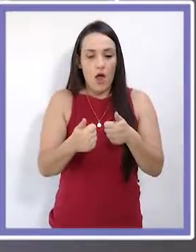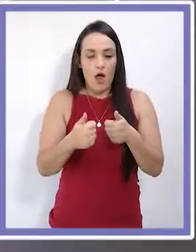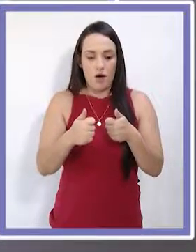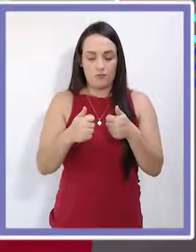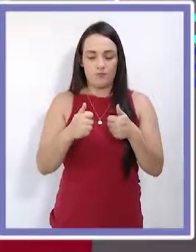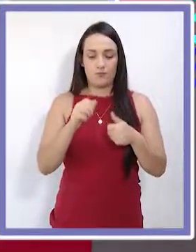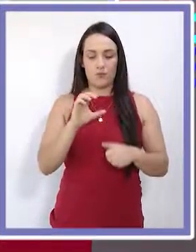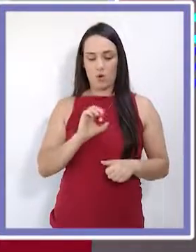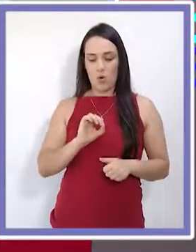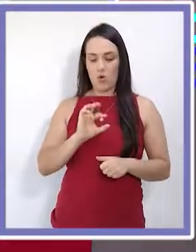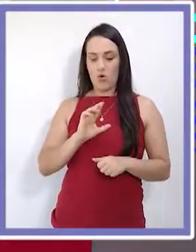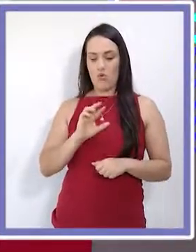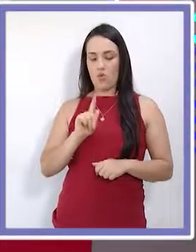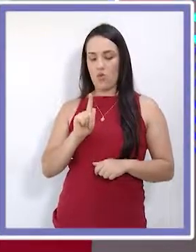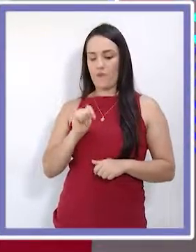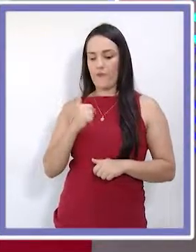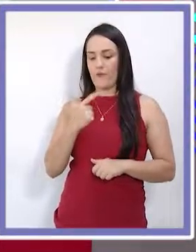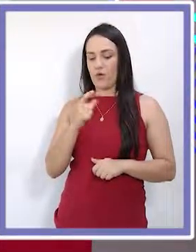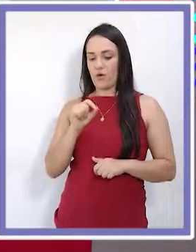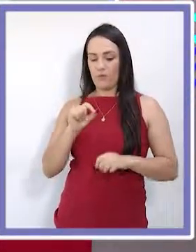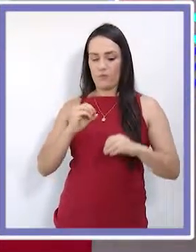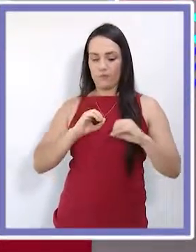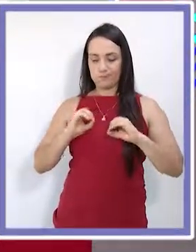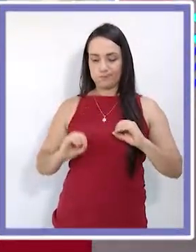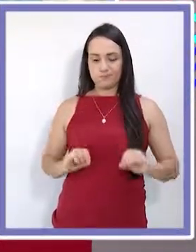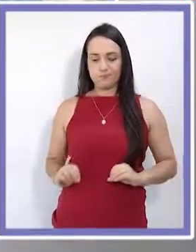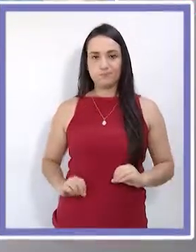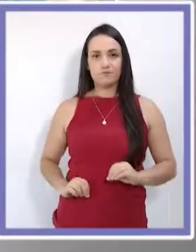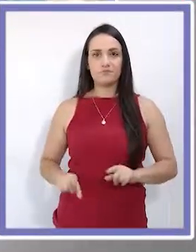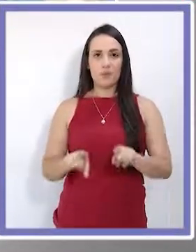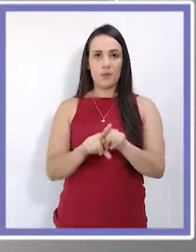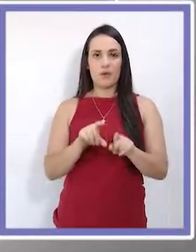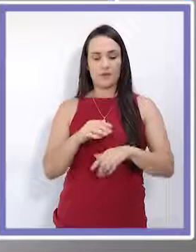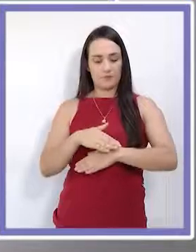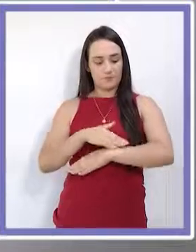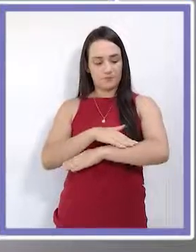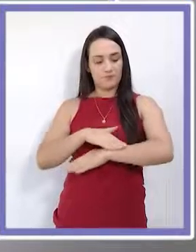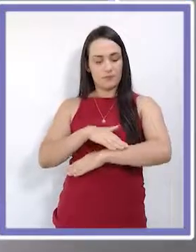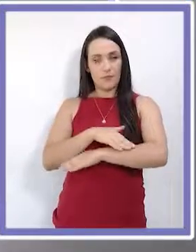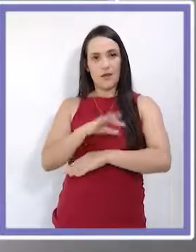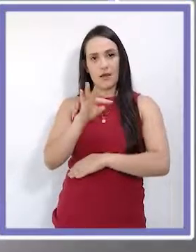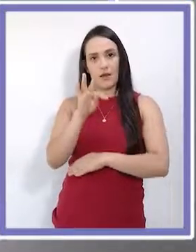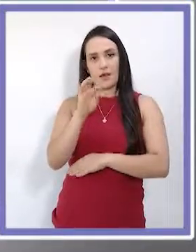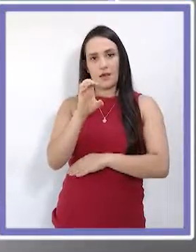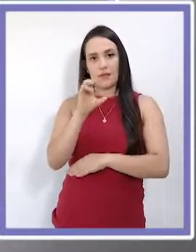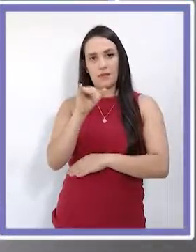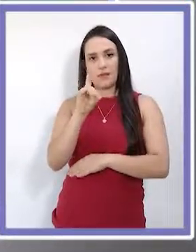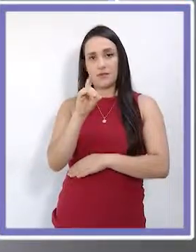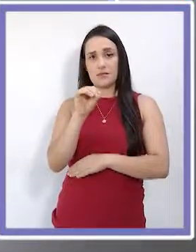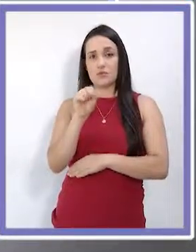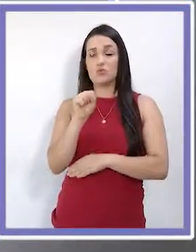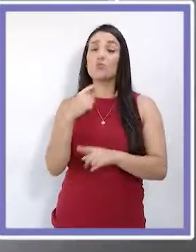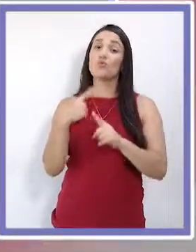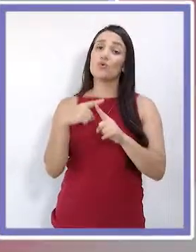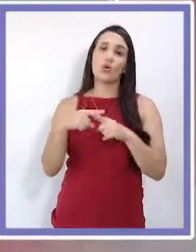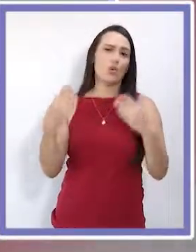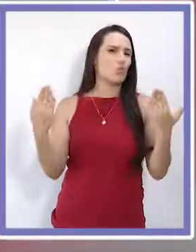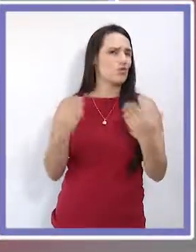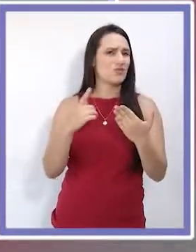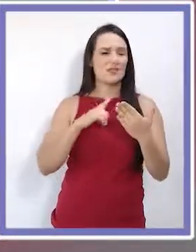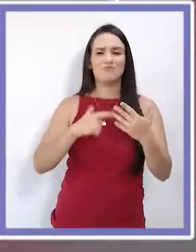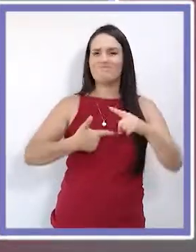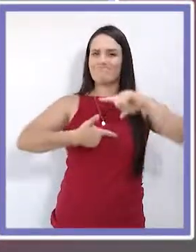É importante discutir tudo que é tabu, né, todo preconceito, toda dificuldade que